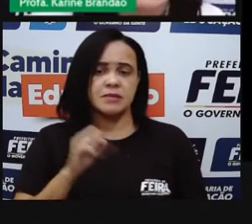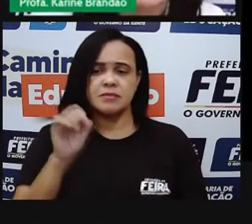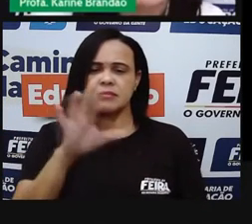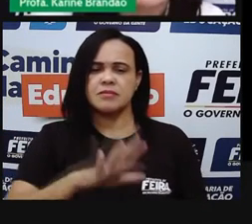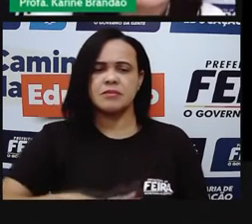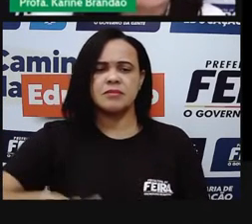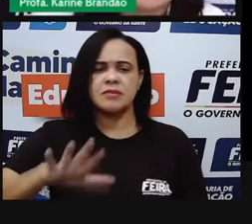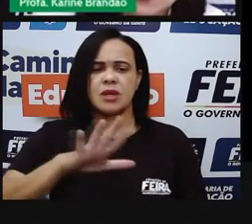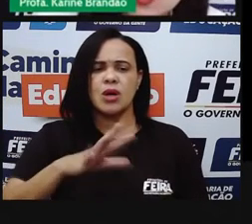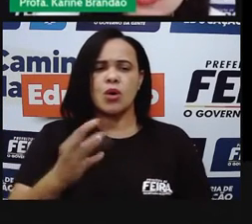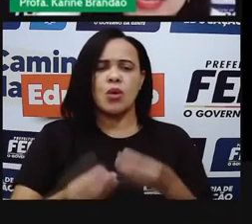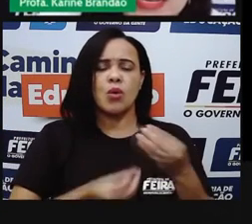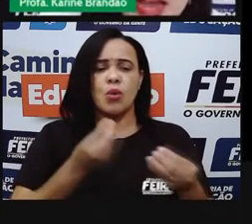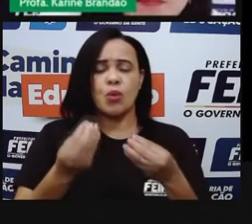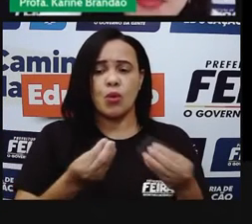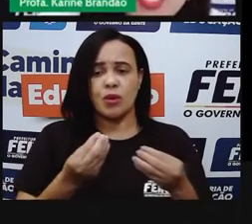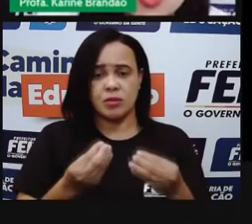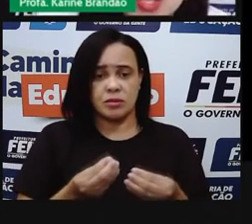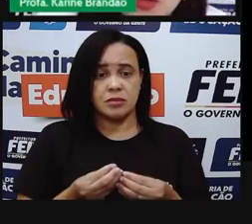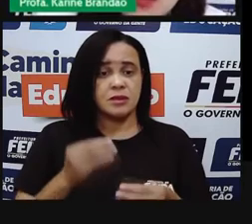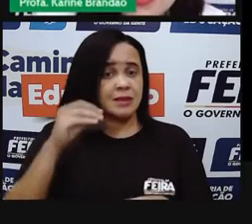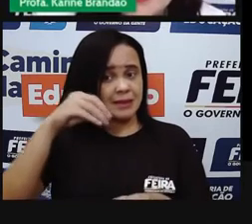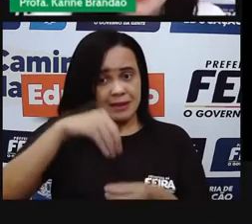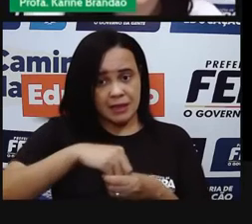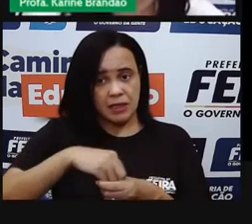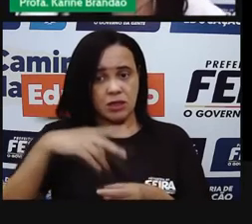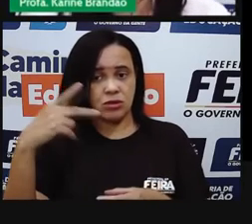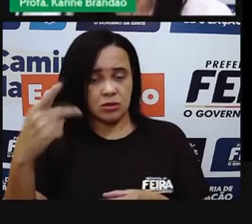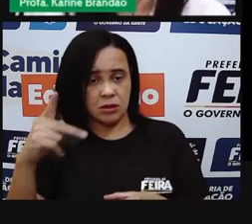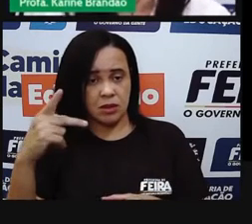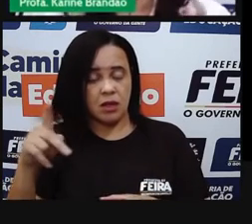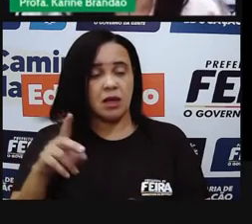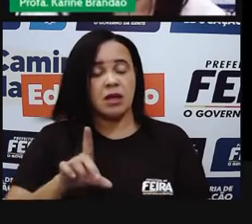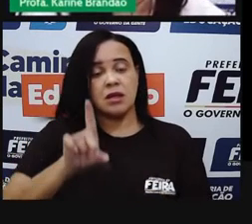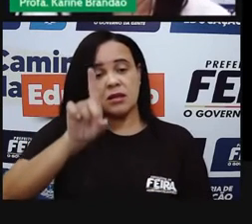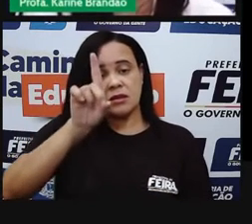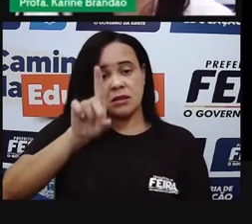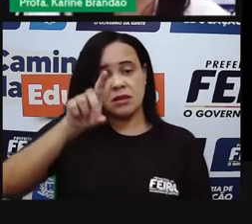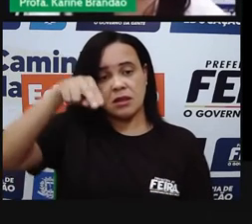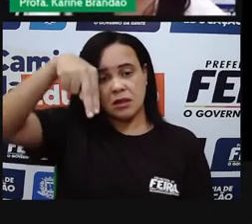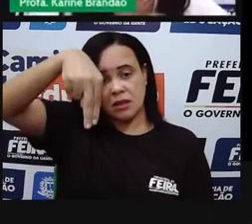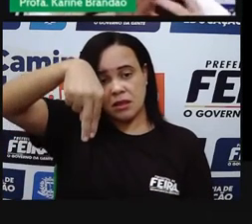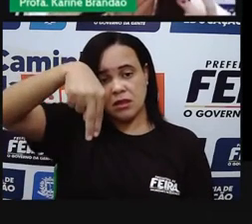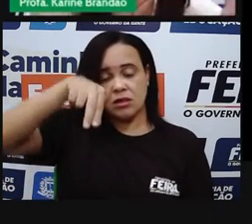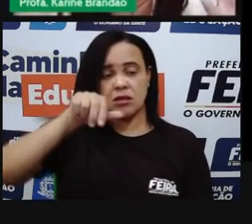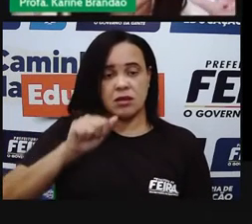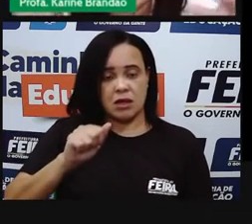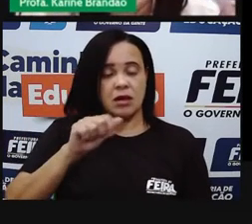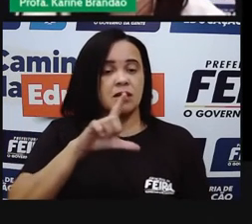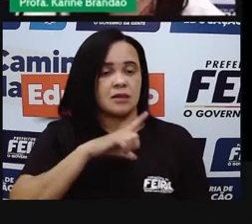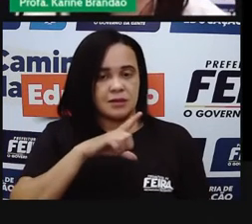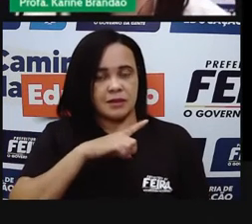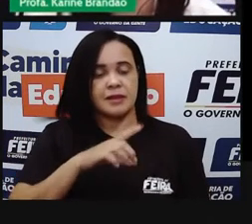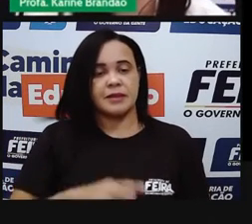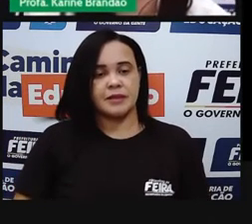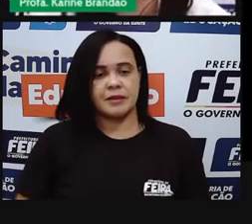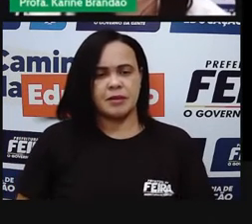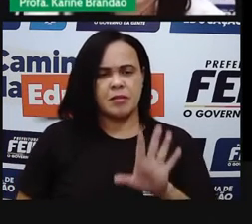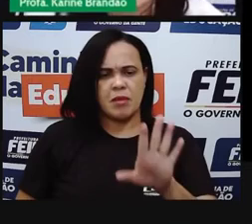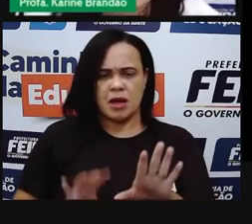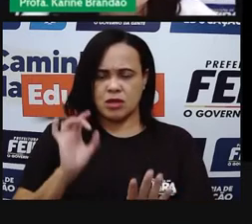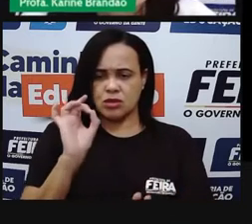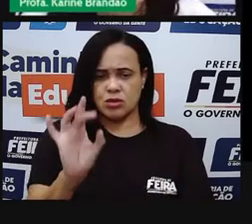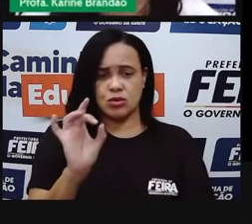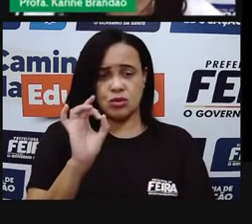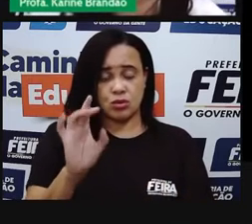aqui o nosso DNA. Só que o DNA, quando está só ele, né, mais, vamos dizer assim, relaxado, junto com